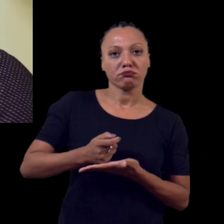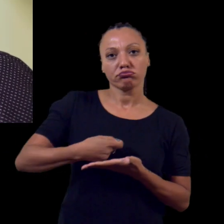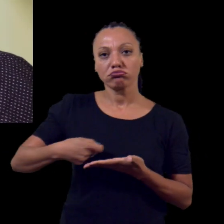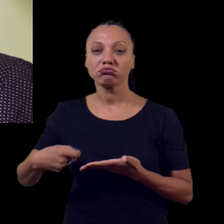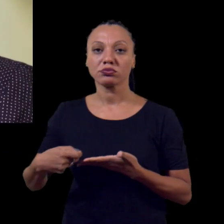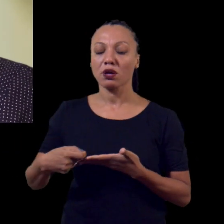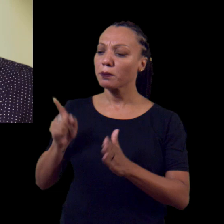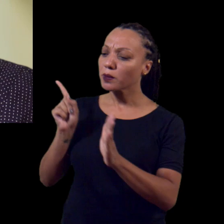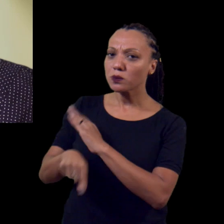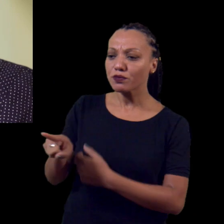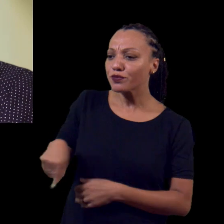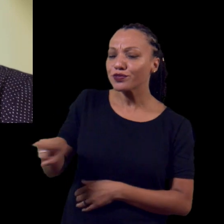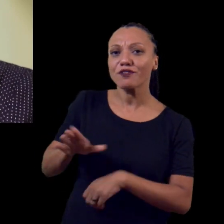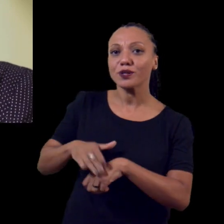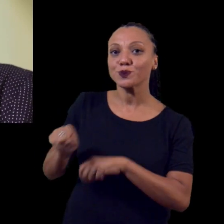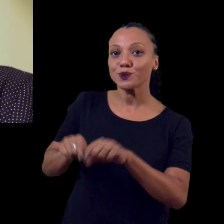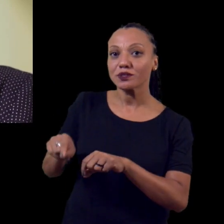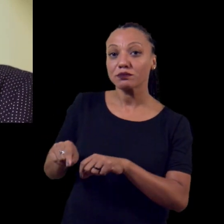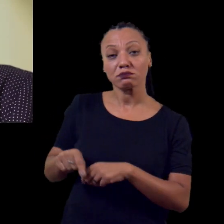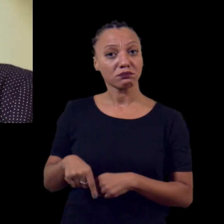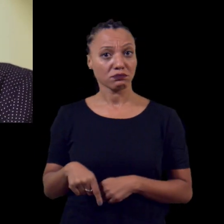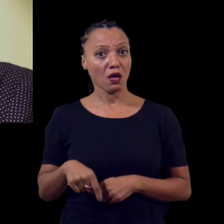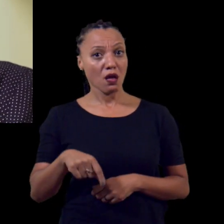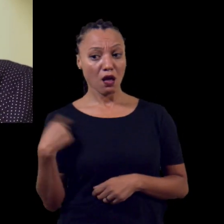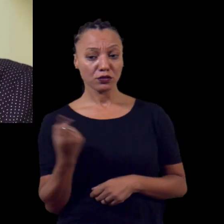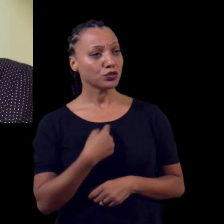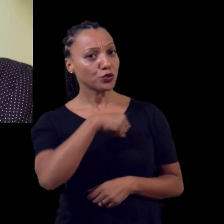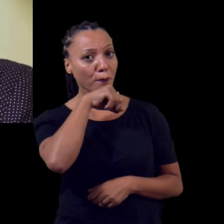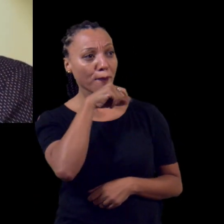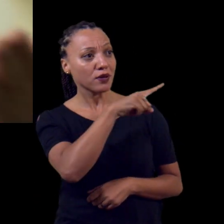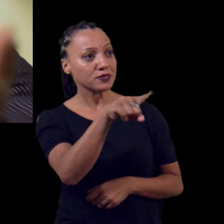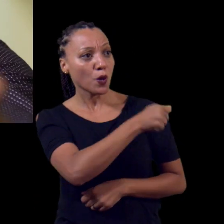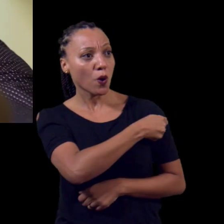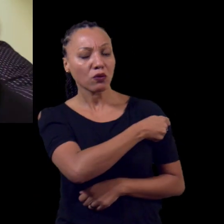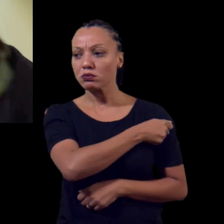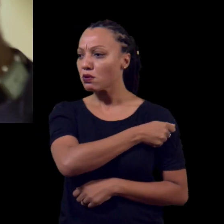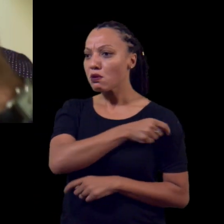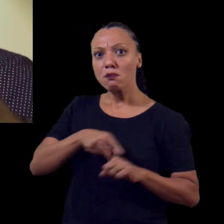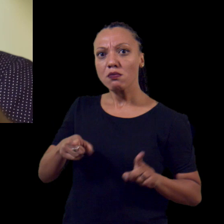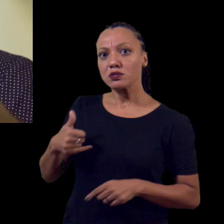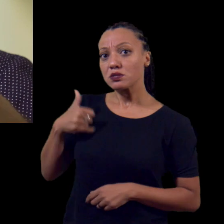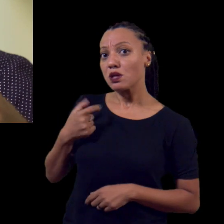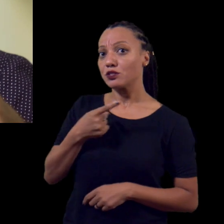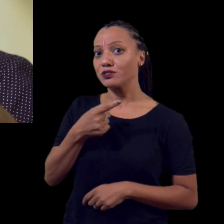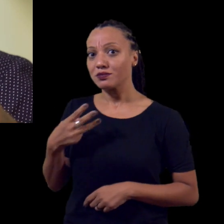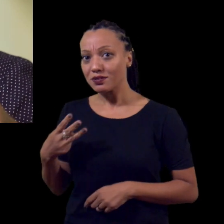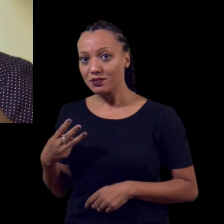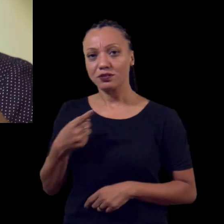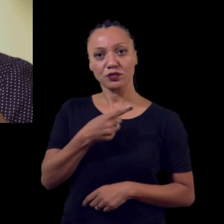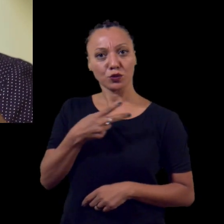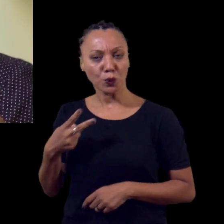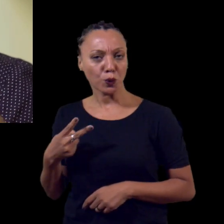Falei: mas meus alunos têm 13, 12, 15 anos. Falou: mas a gente tem que trazer, nós saímos de